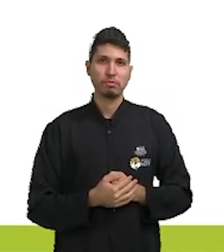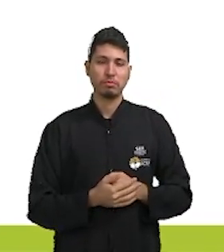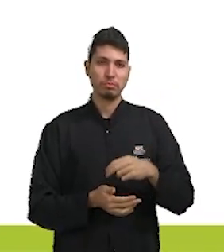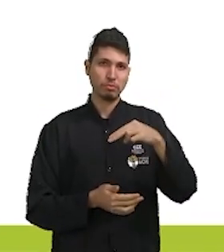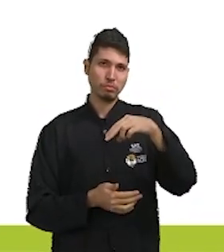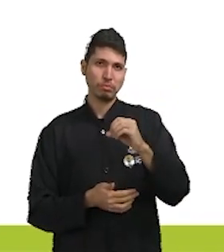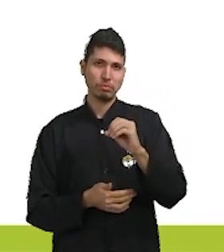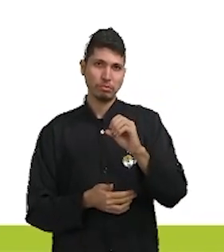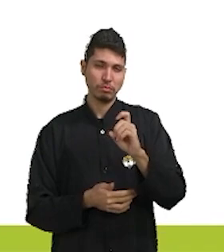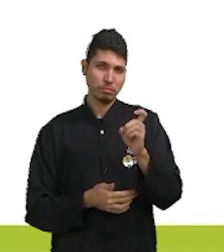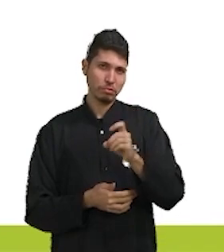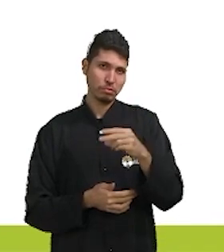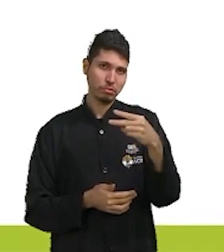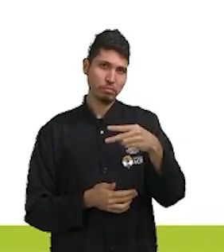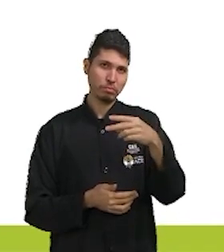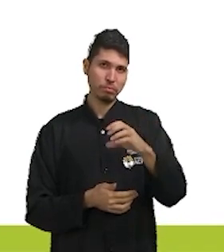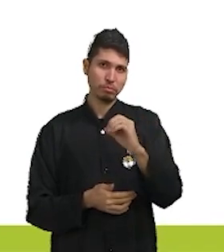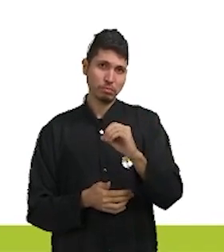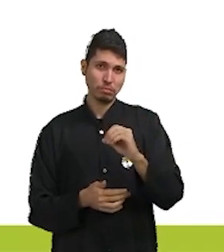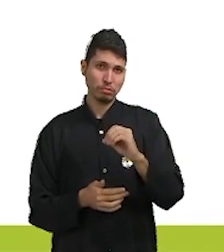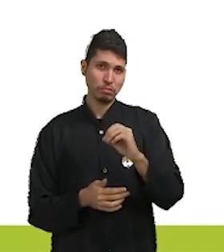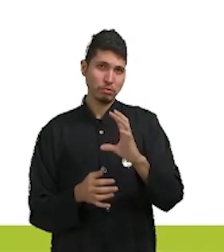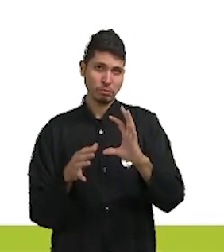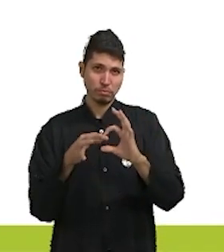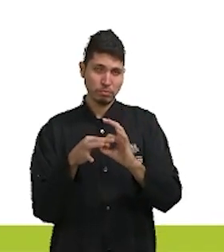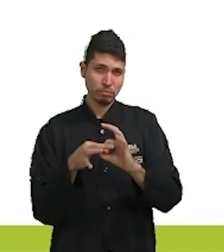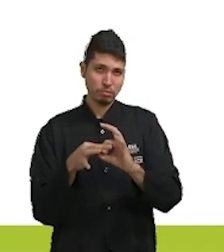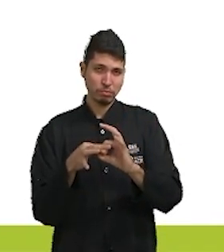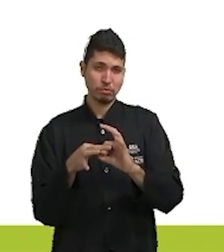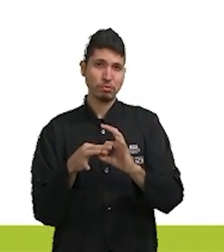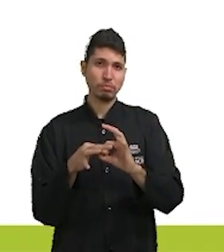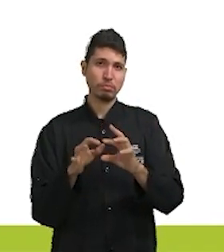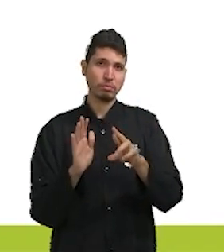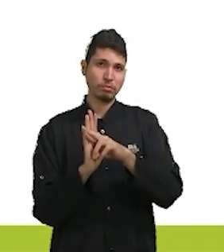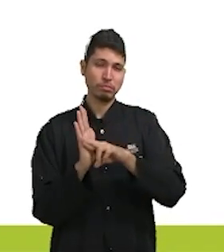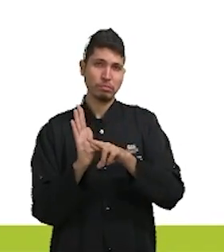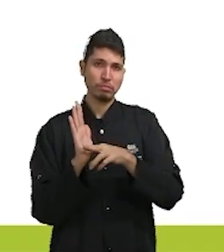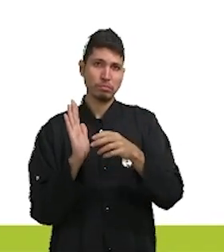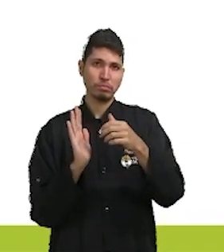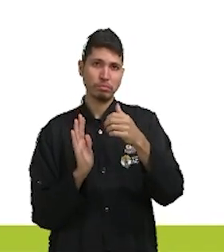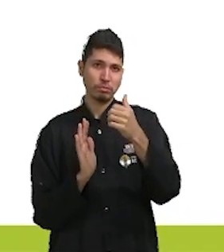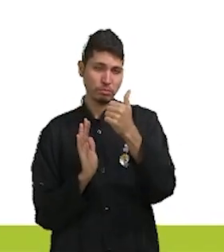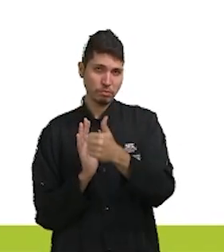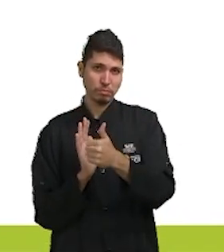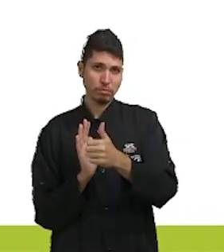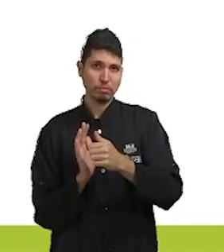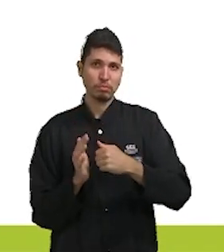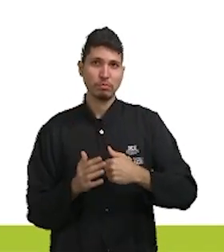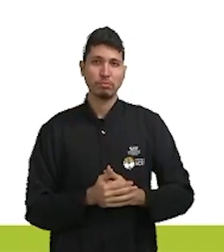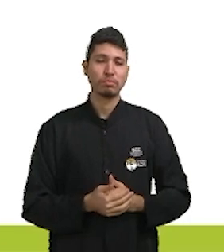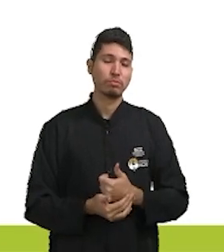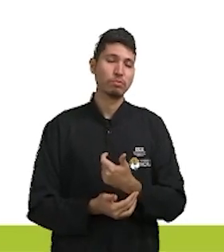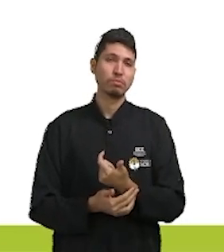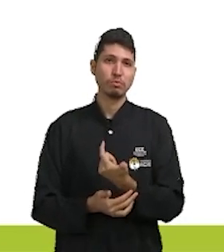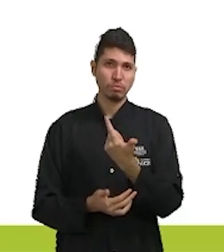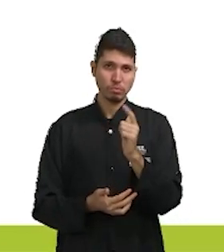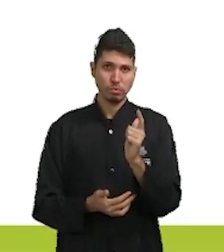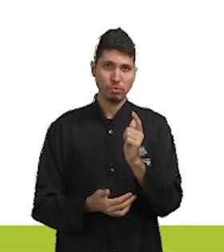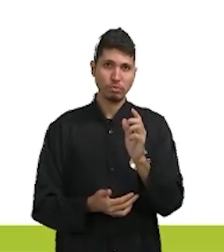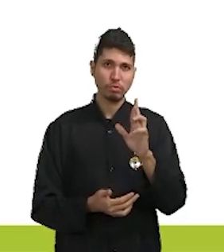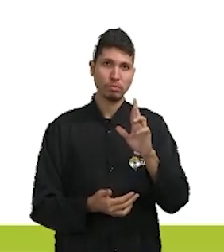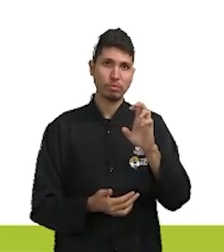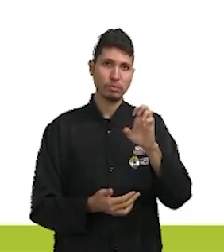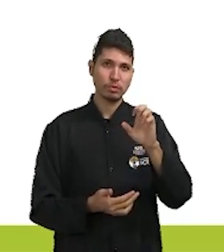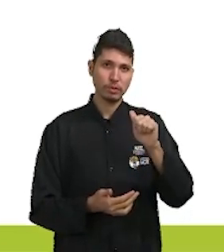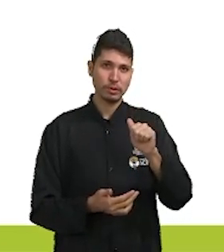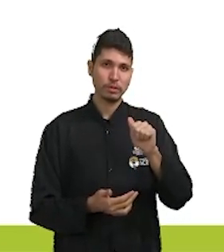de acordo com a regra de número 1. Vou observar aqui o outro reagente. Nós estamos